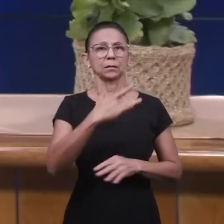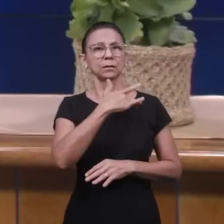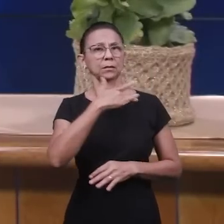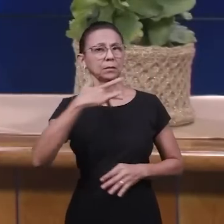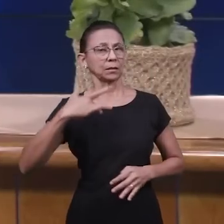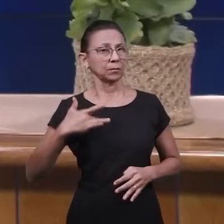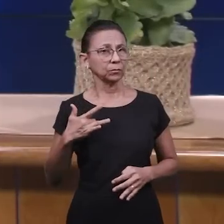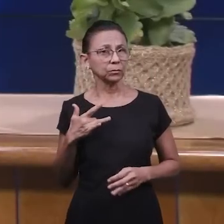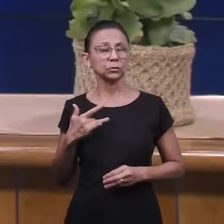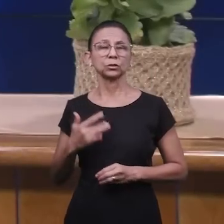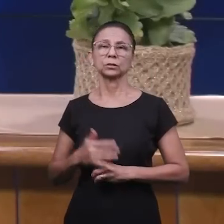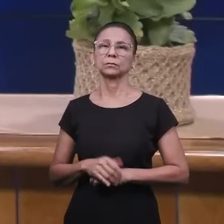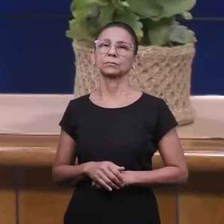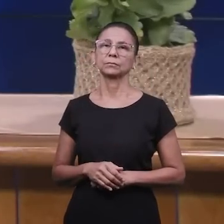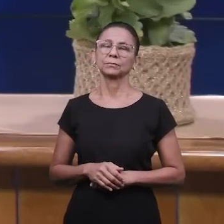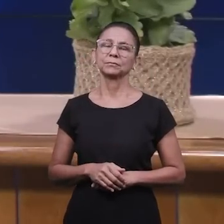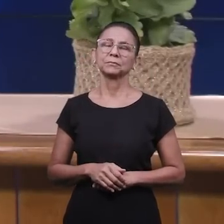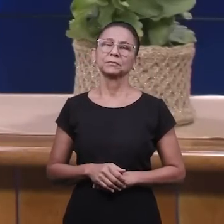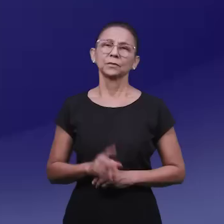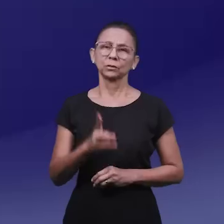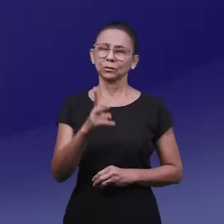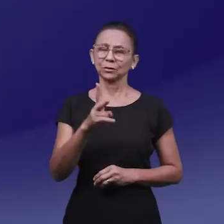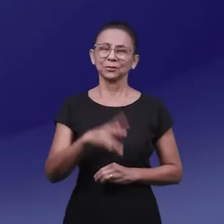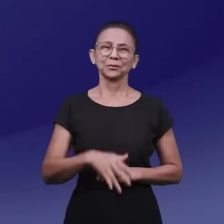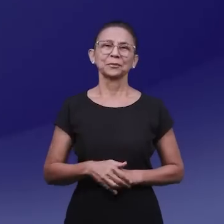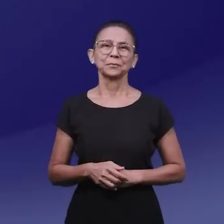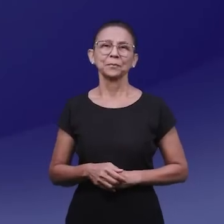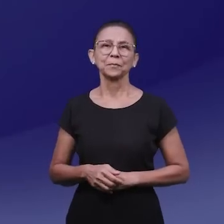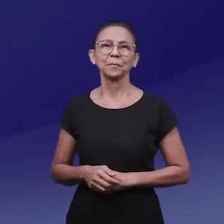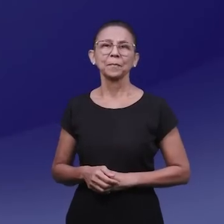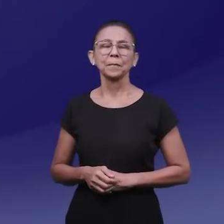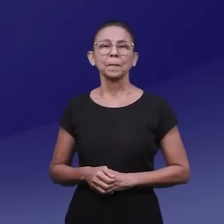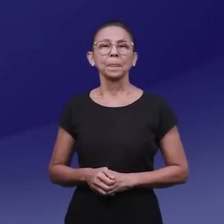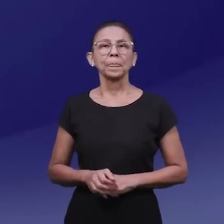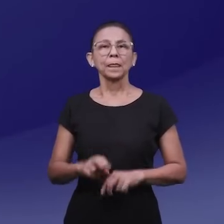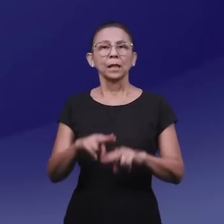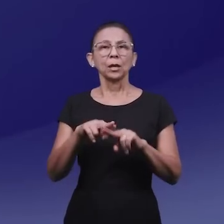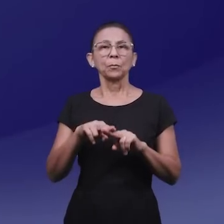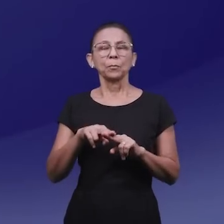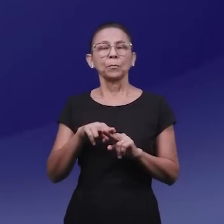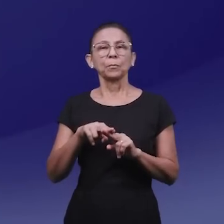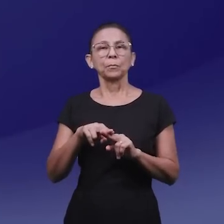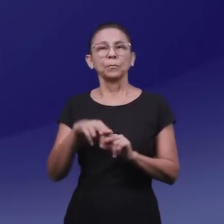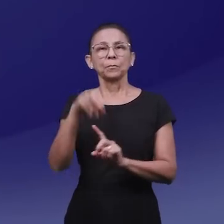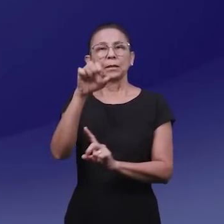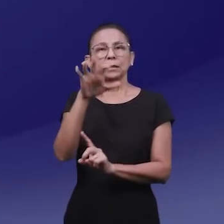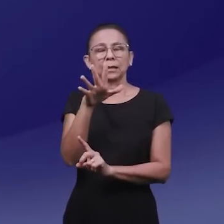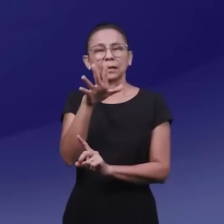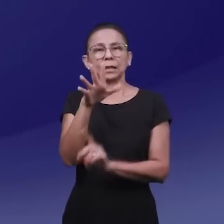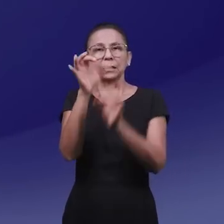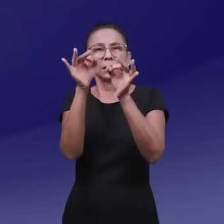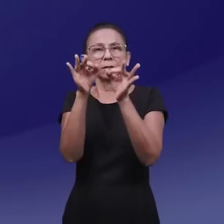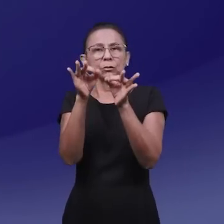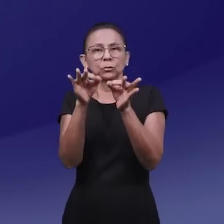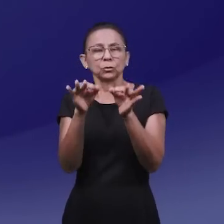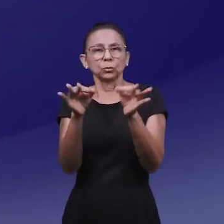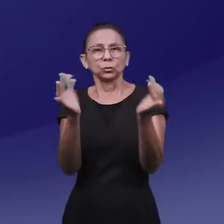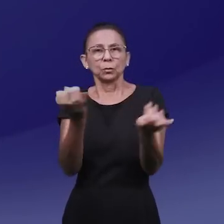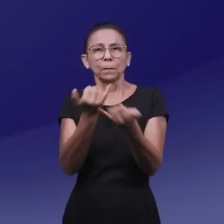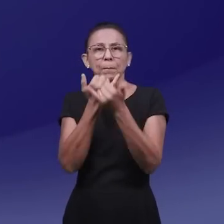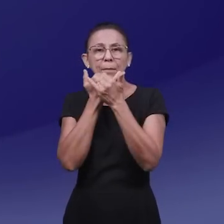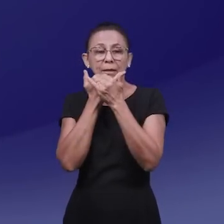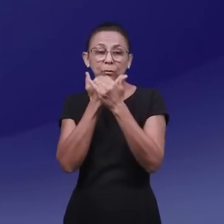há em Cristo Jesus. Então, Paulo escrevendo os Romanos, ele deixa claro. Ele fala também